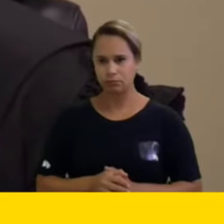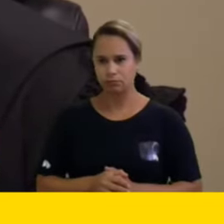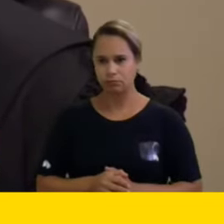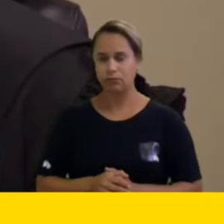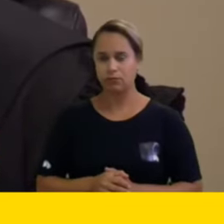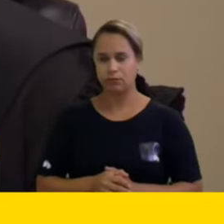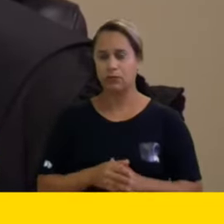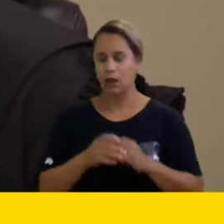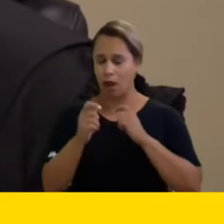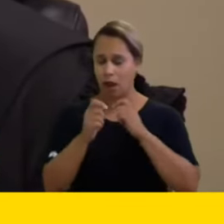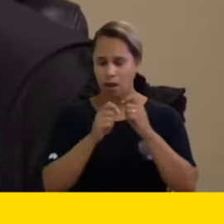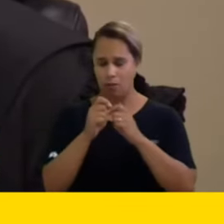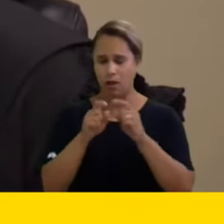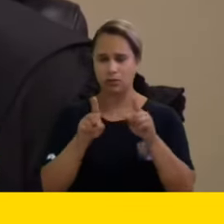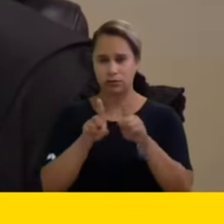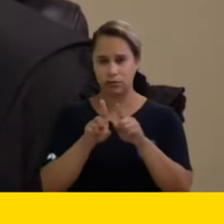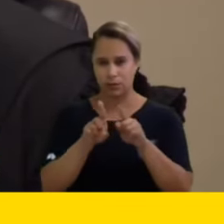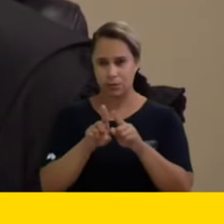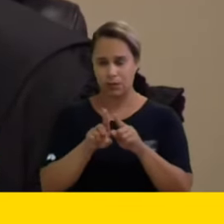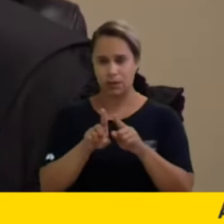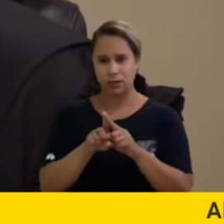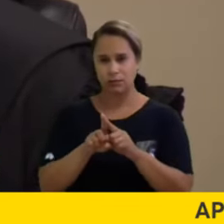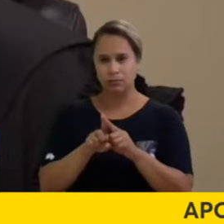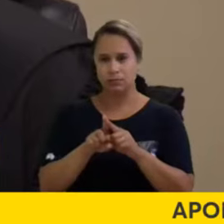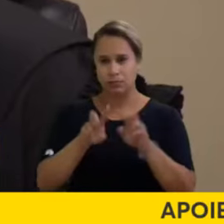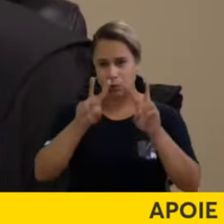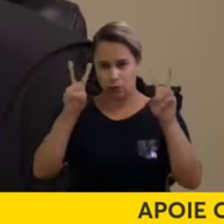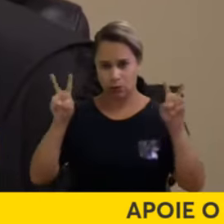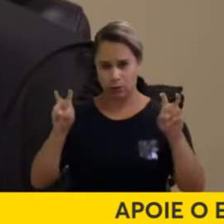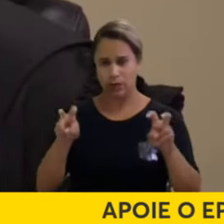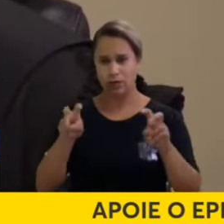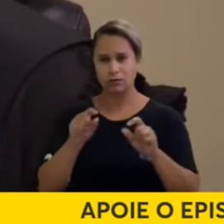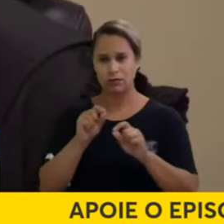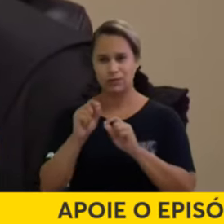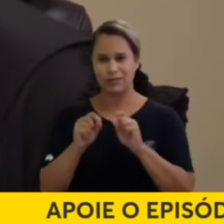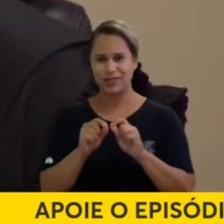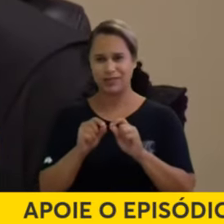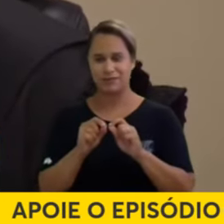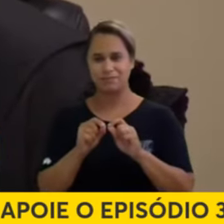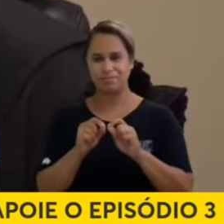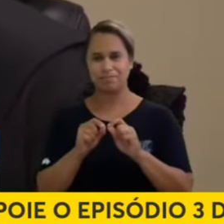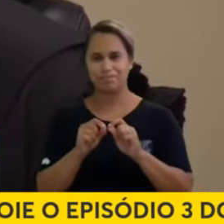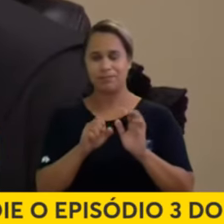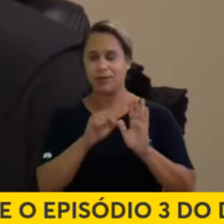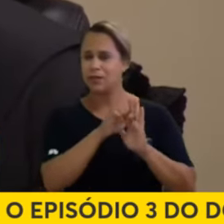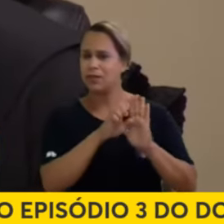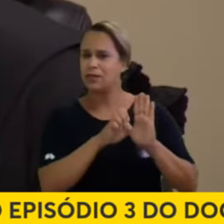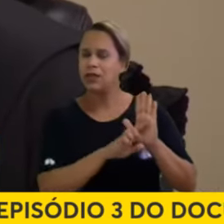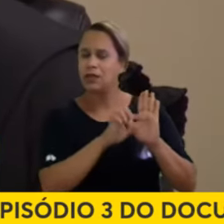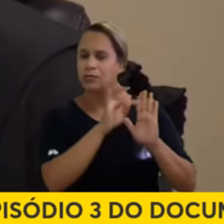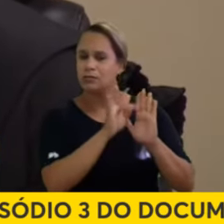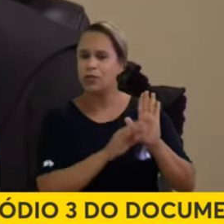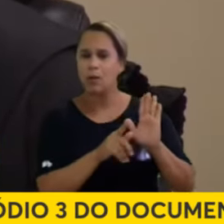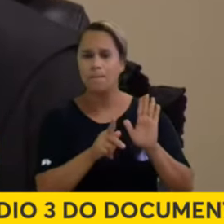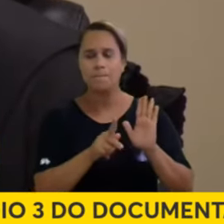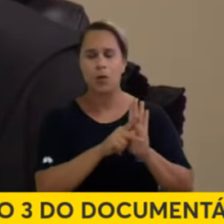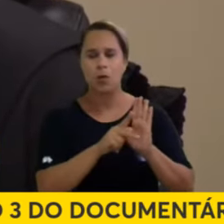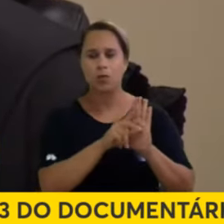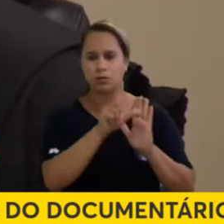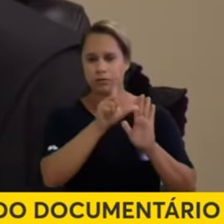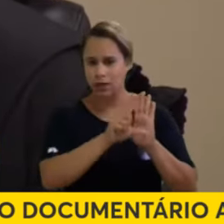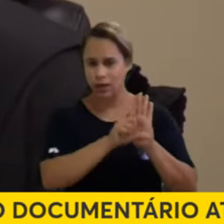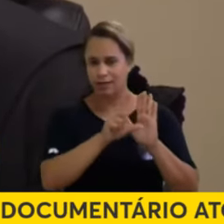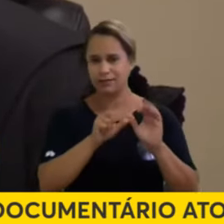imprensa segundo Paul Paul viril goza da prerrogativa de editar as suas próprias leis os ímpetos publicitários autorizados pelas leis da